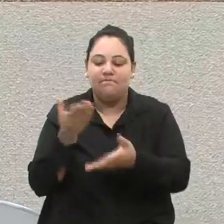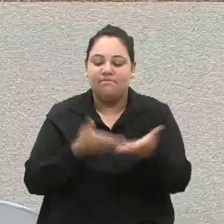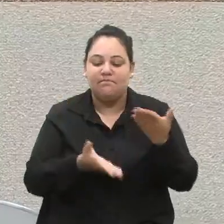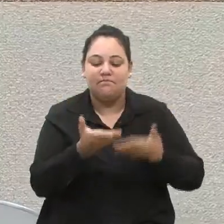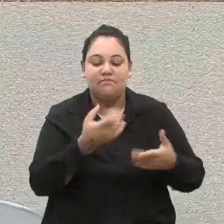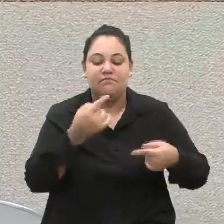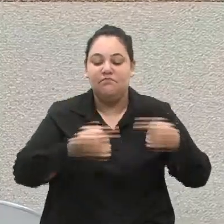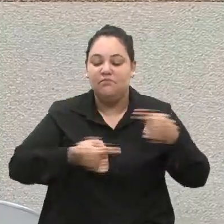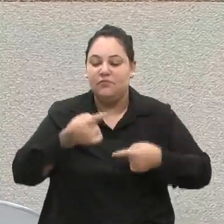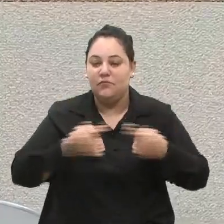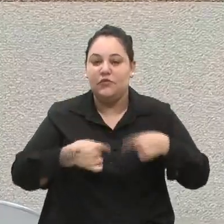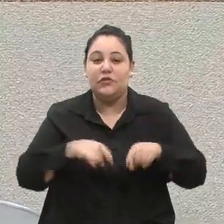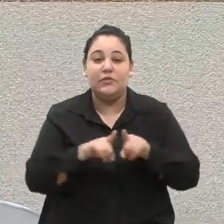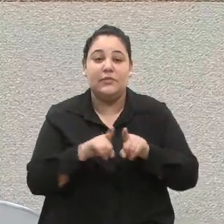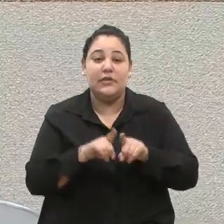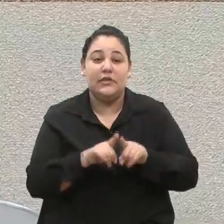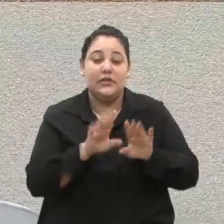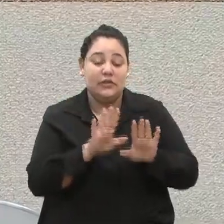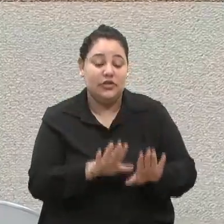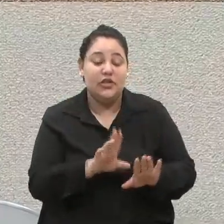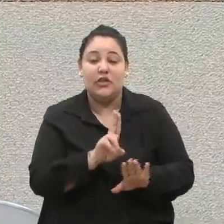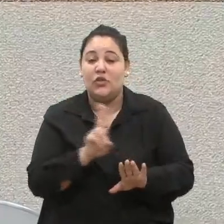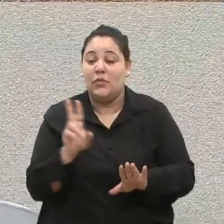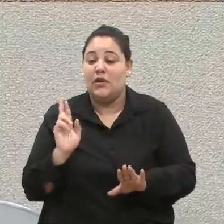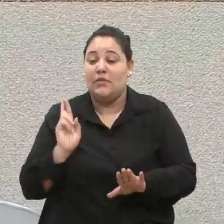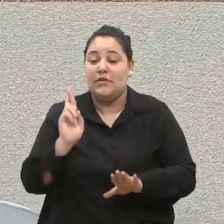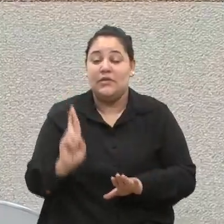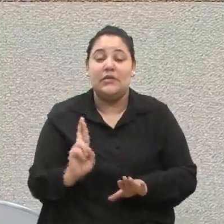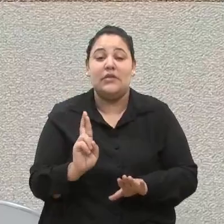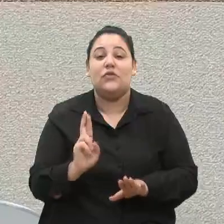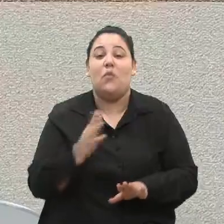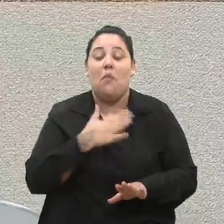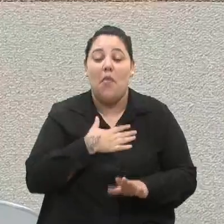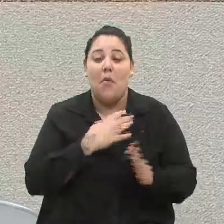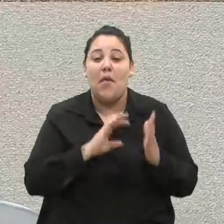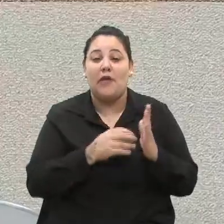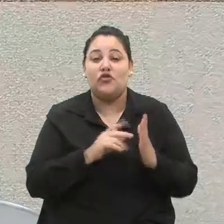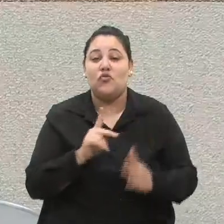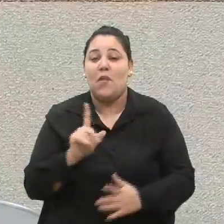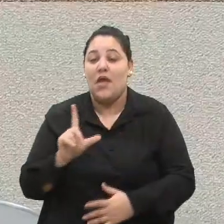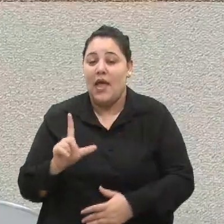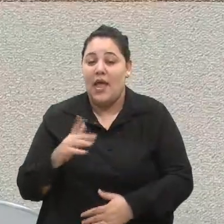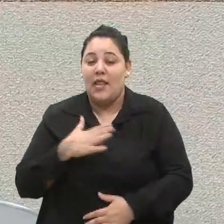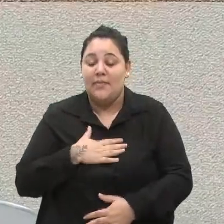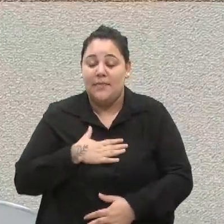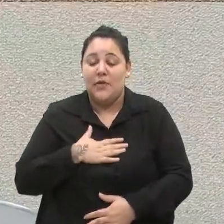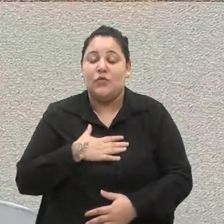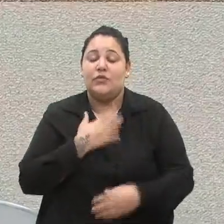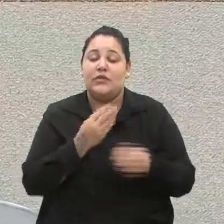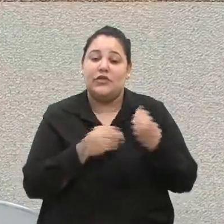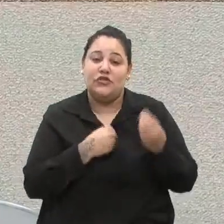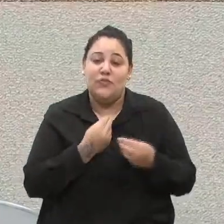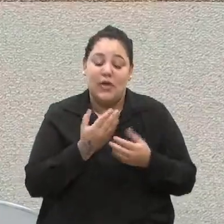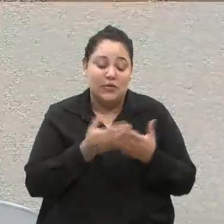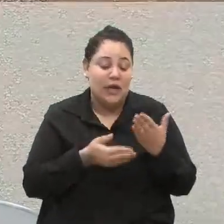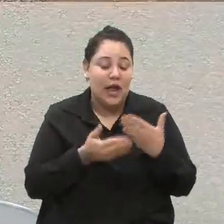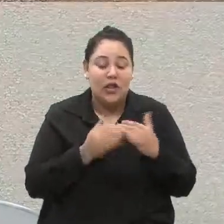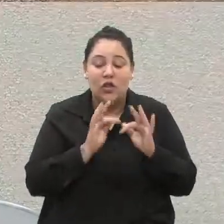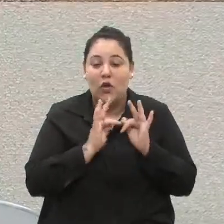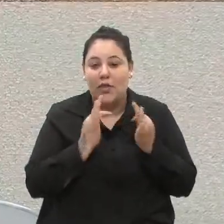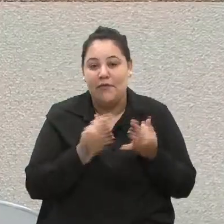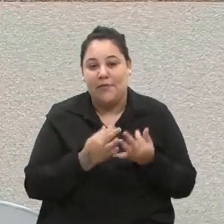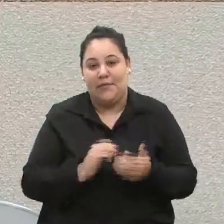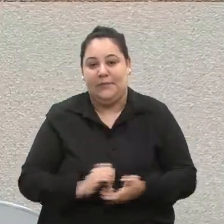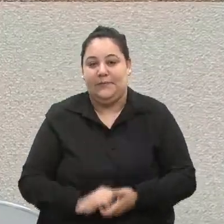apresentar. Então, deixo aqui, em nome da bancada do PL, né, os meus mais profundos sentimentos a toda a família Portolã. Obrigado, senhor